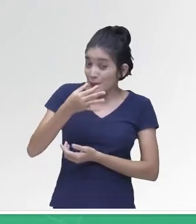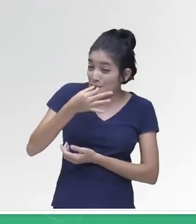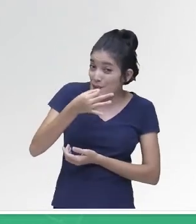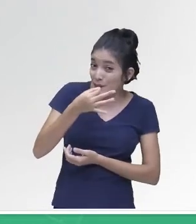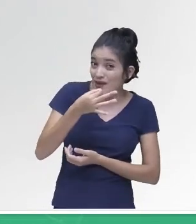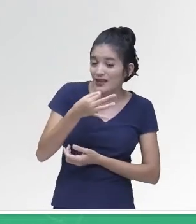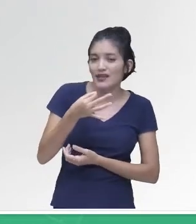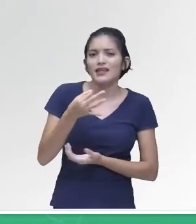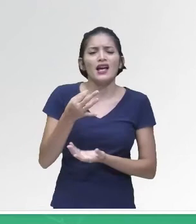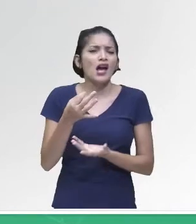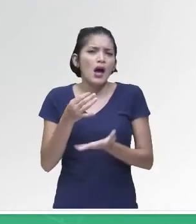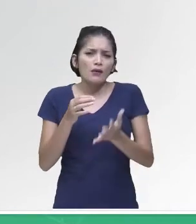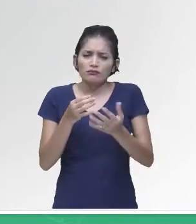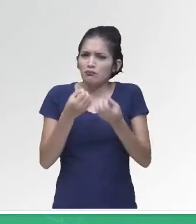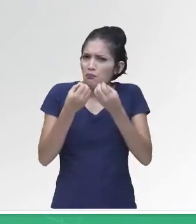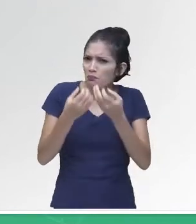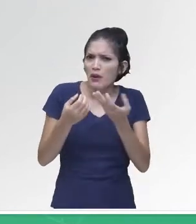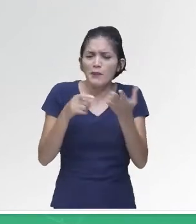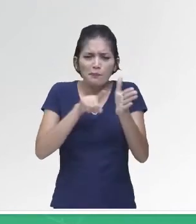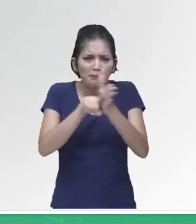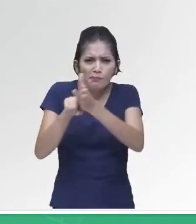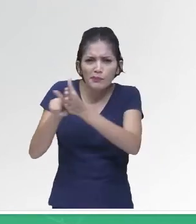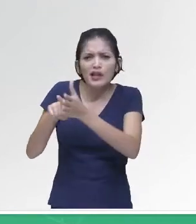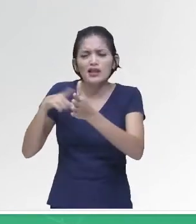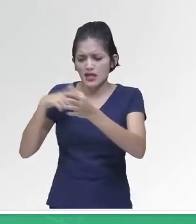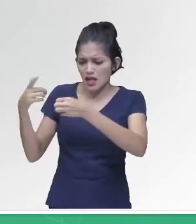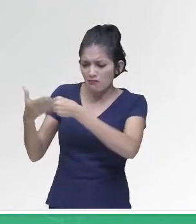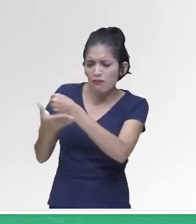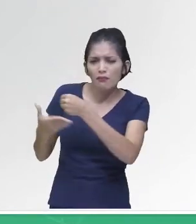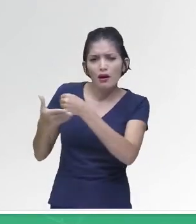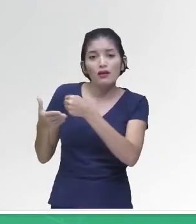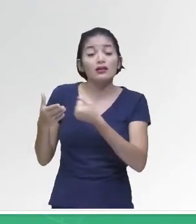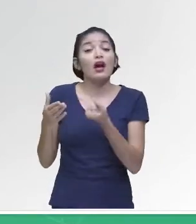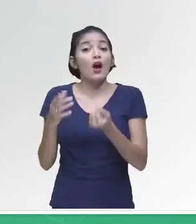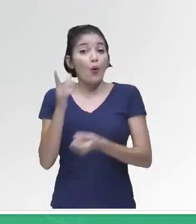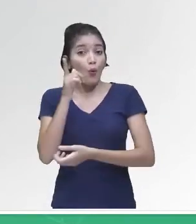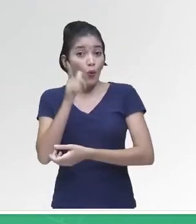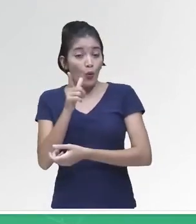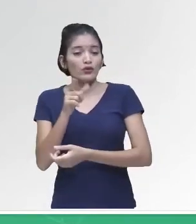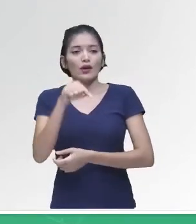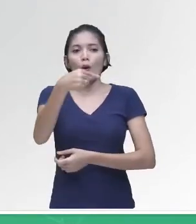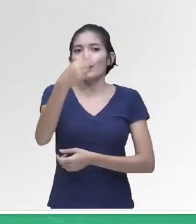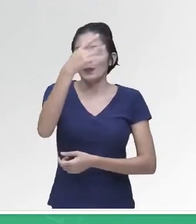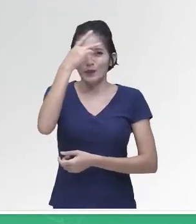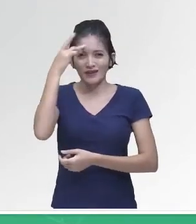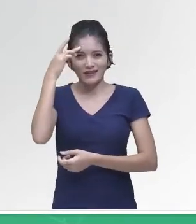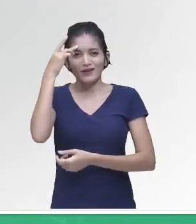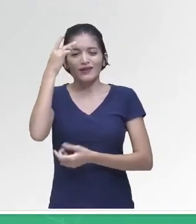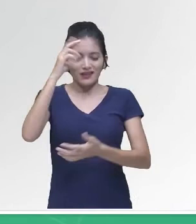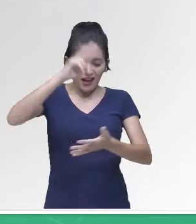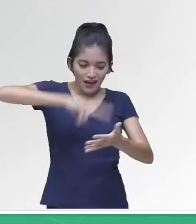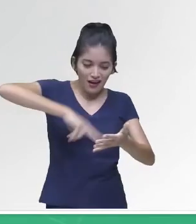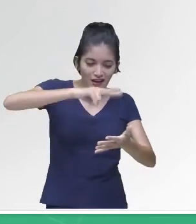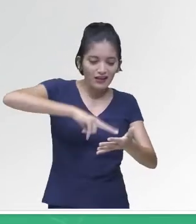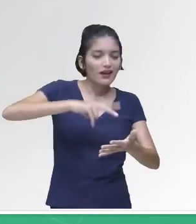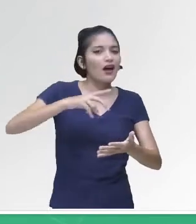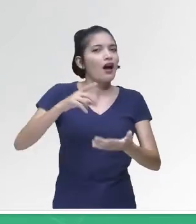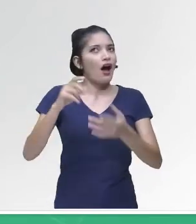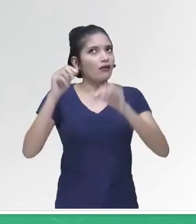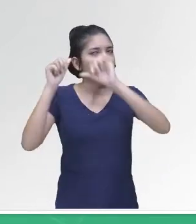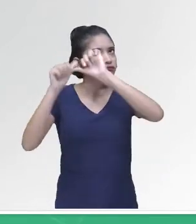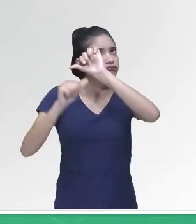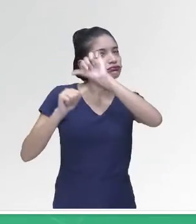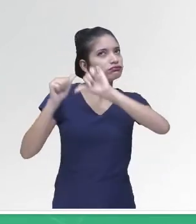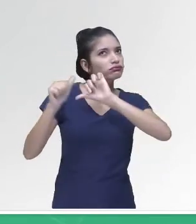tão bem construída, tão bem embasada, que eu consigo convencer o outro a mudar a sua opinião,